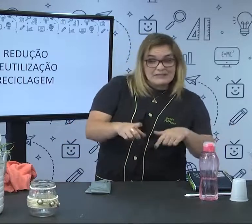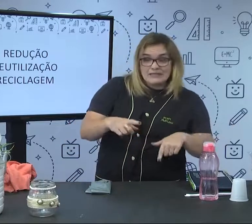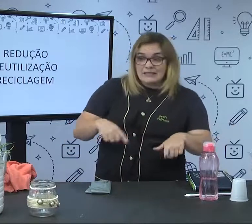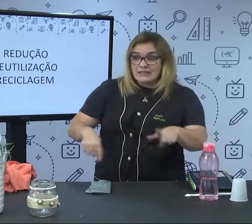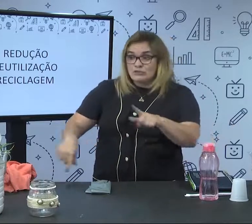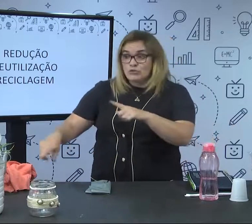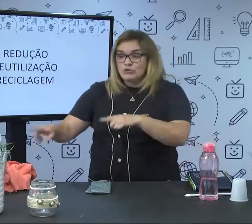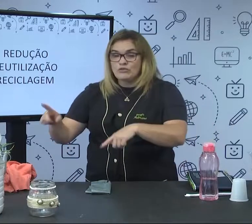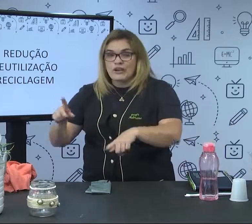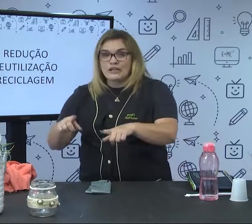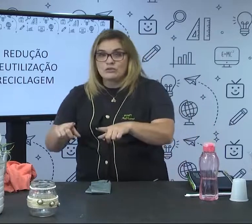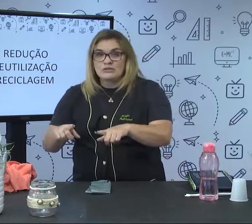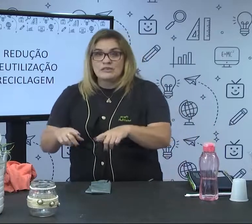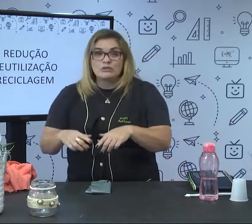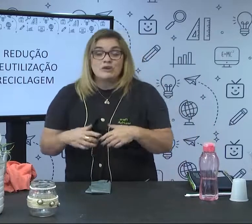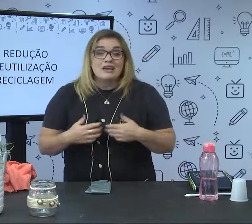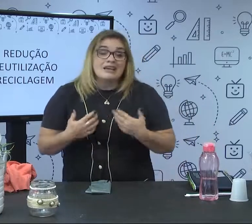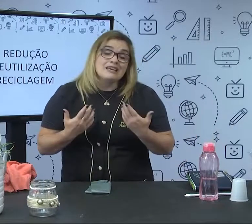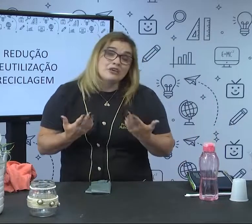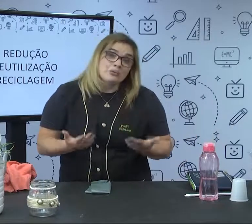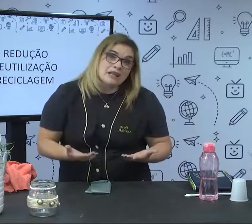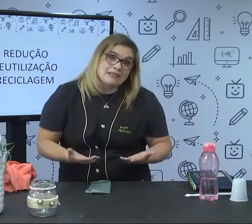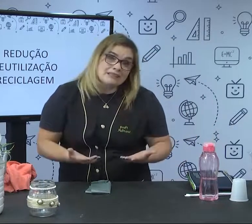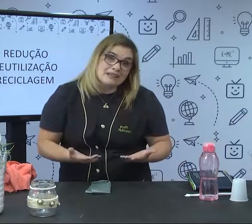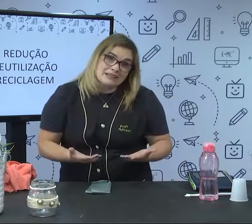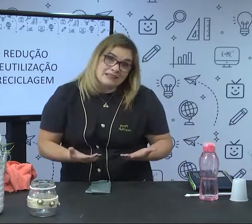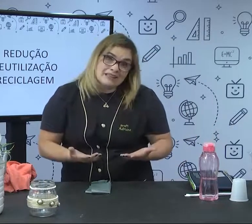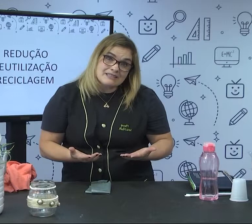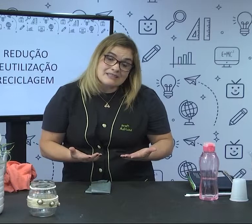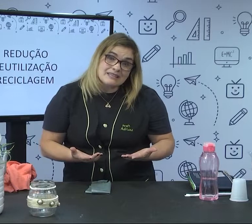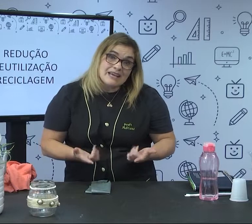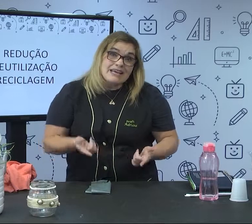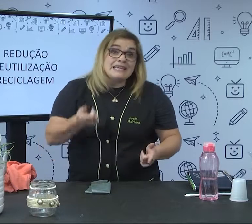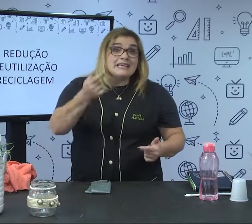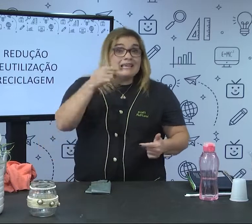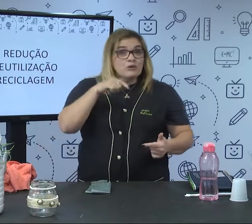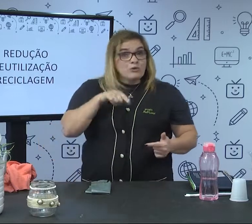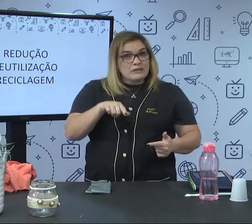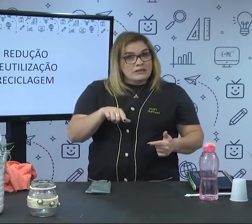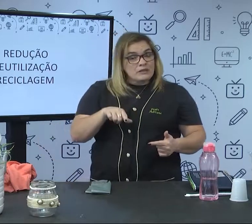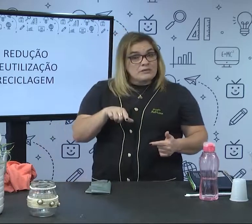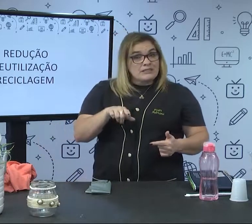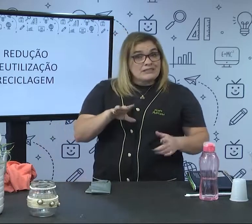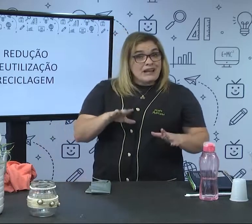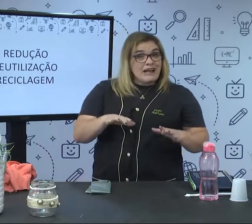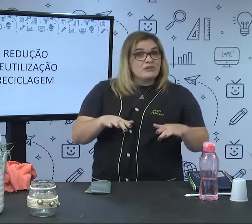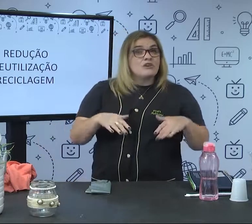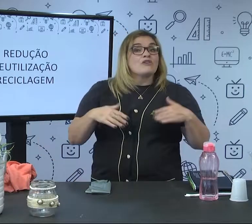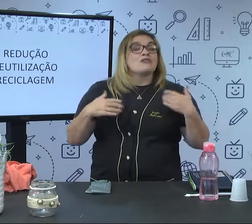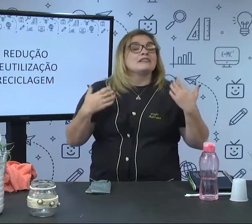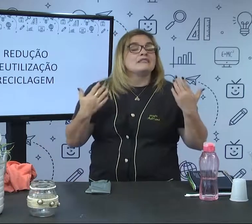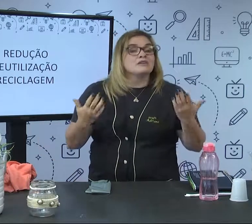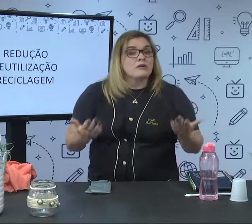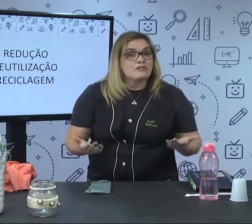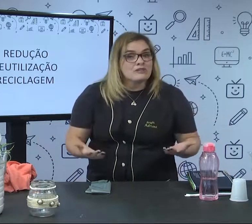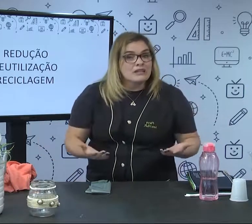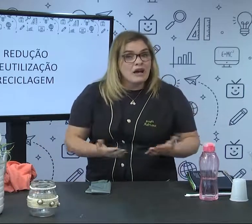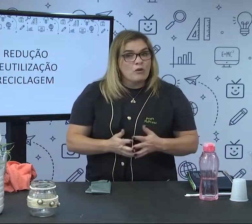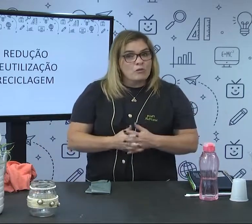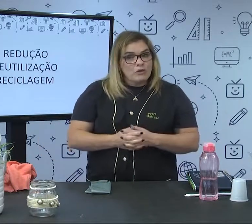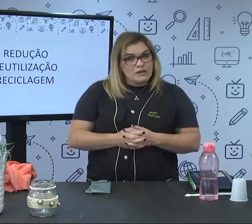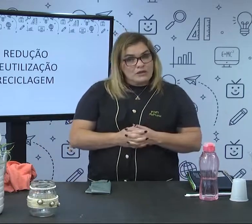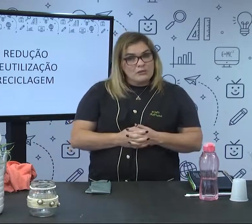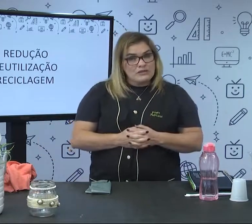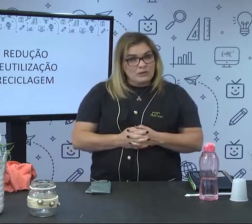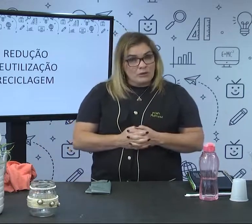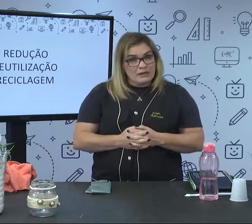vai reciclando, um vai reduzindo e o planeta agradece. E o aterro sanitário vai ter uma vida